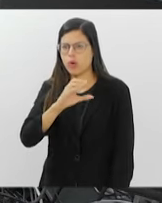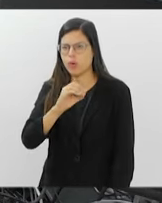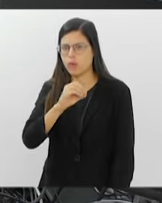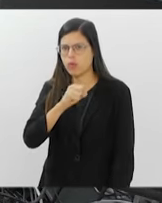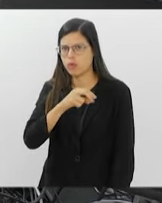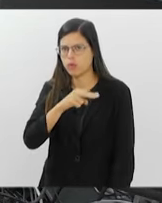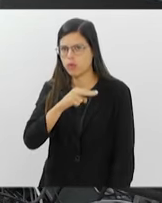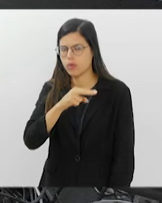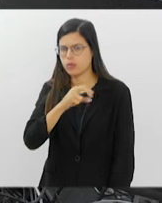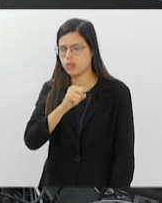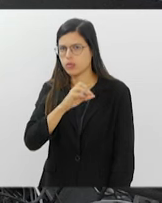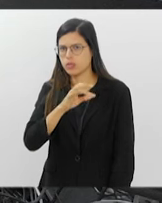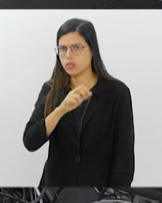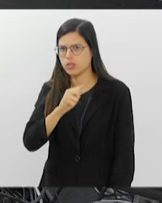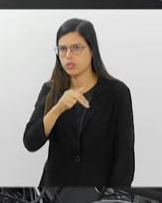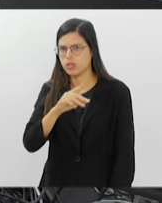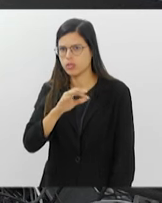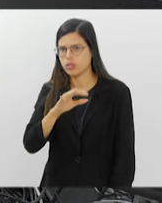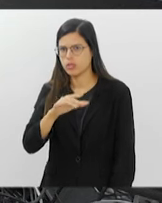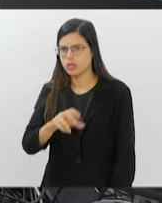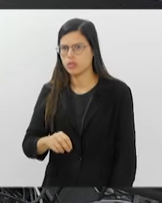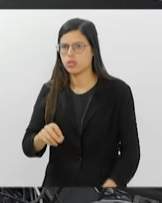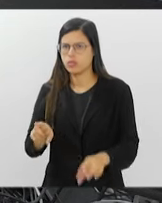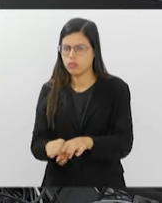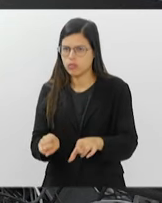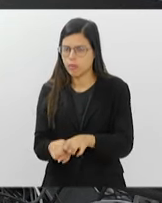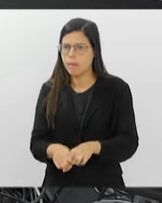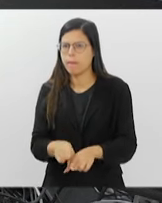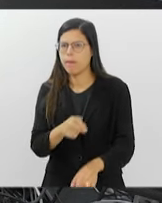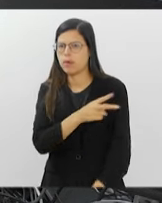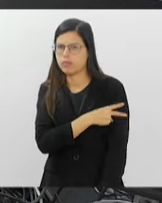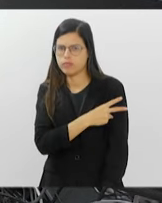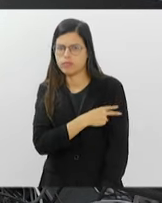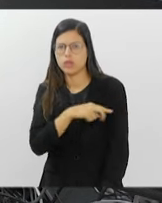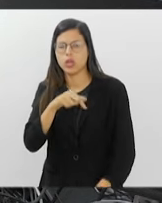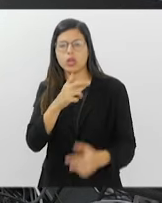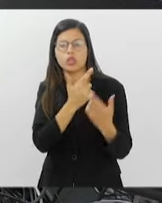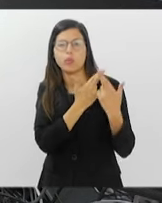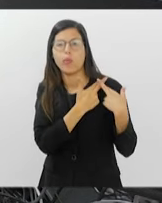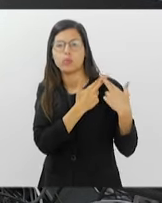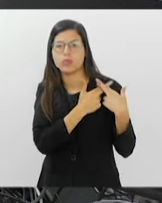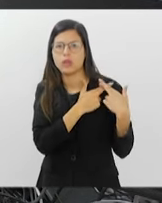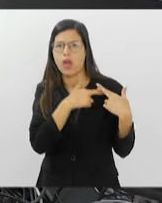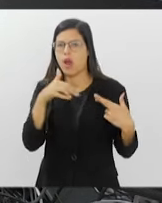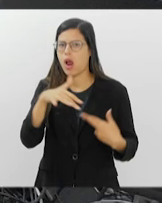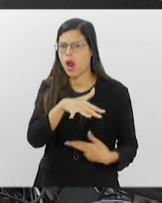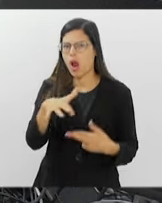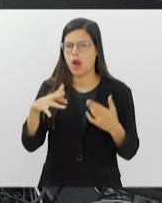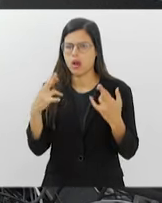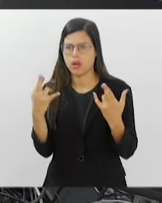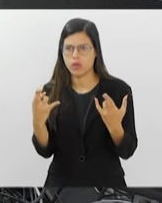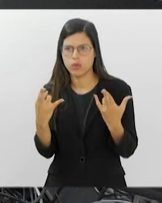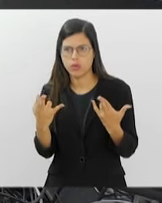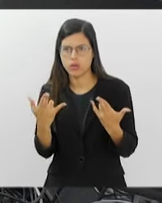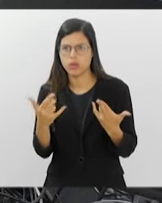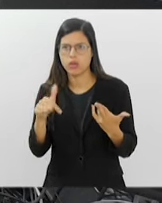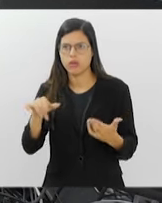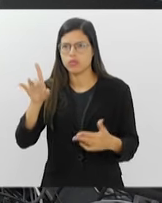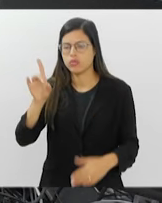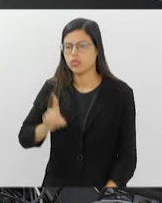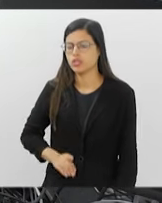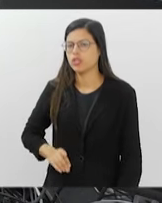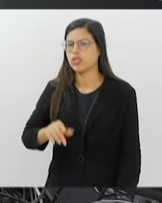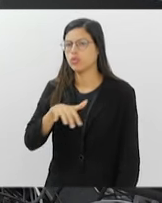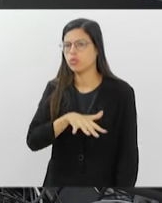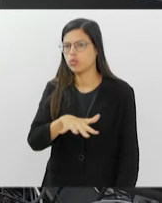Santos Ferreira que é o Comandante ali do grupamento de busca e salvamento que é responsável pela área ali do roen Rio tá aqui o meu diretor geral de